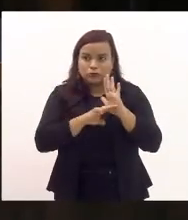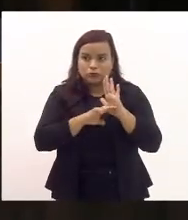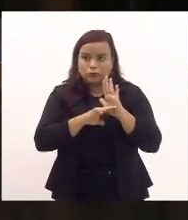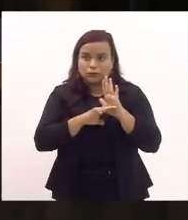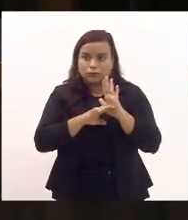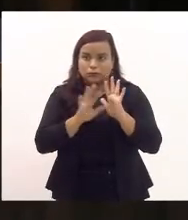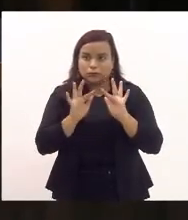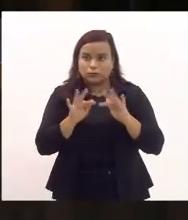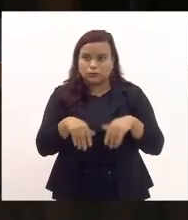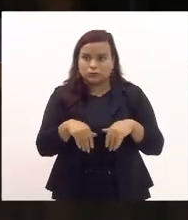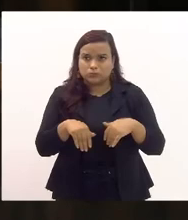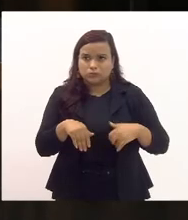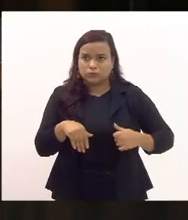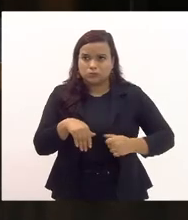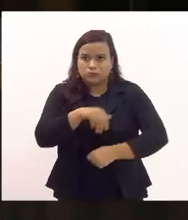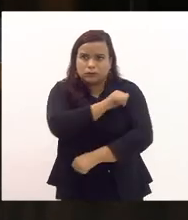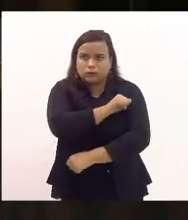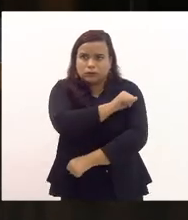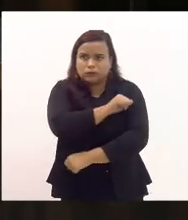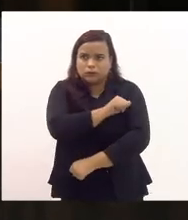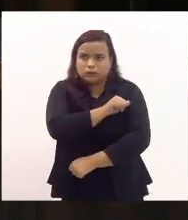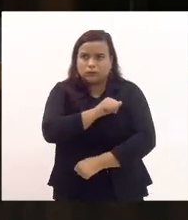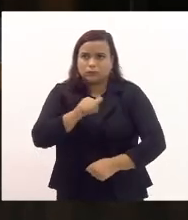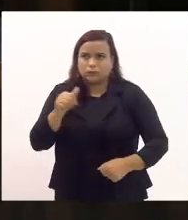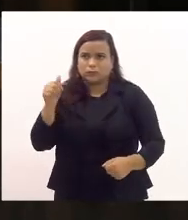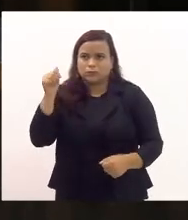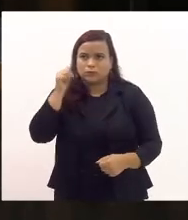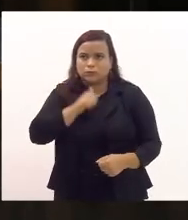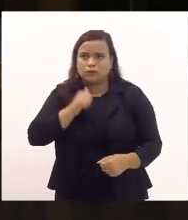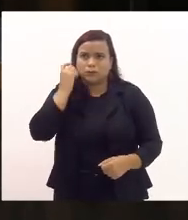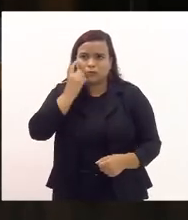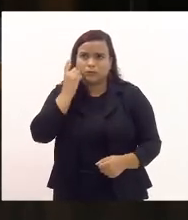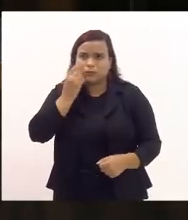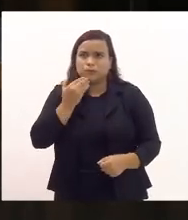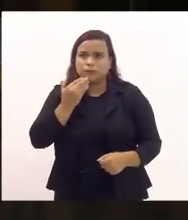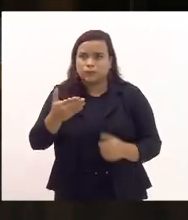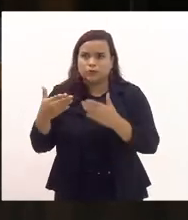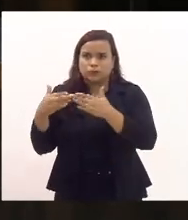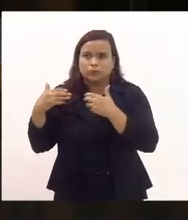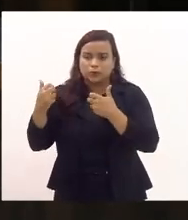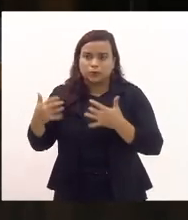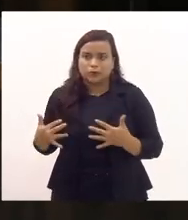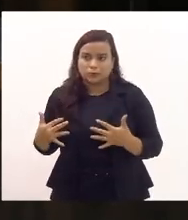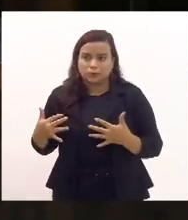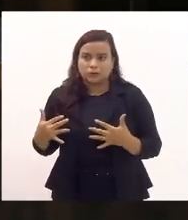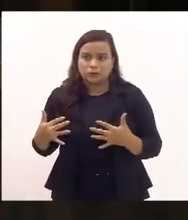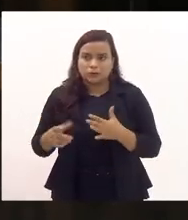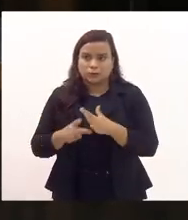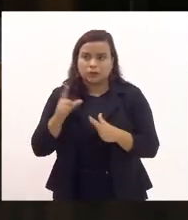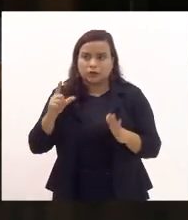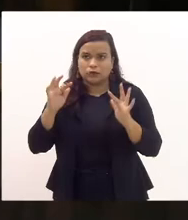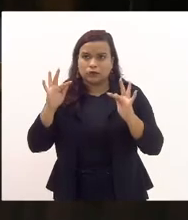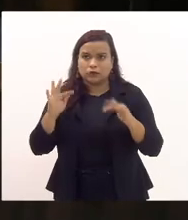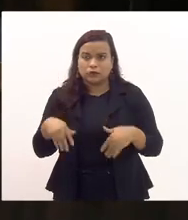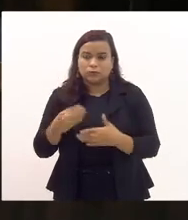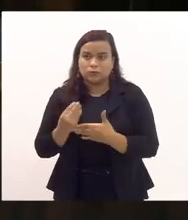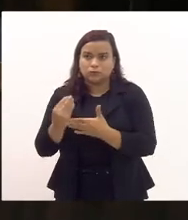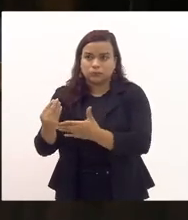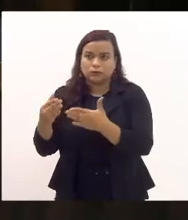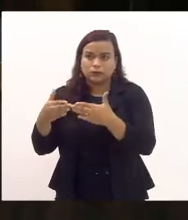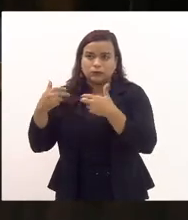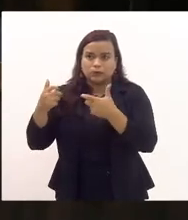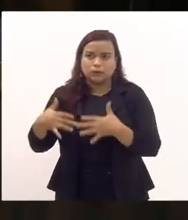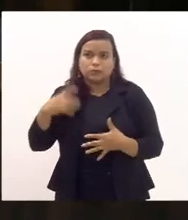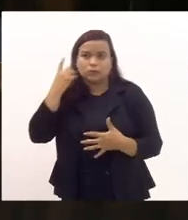a deputado de legenda e pediu pela ordem antes de encerrar a sessão conceder pela